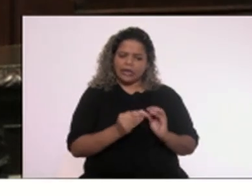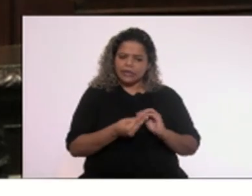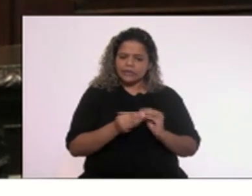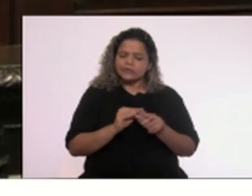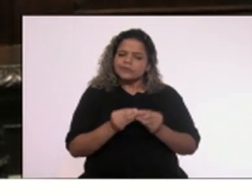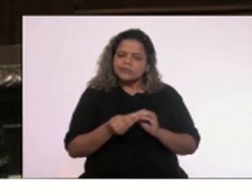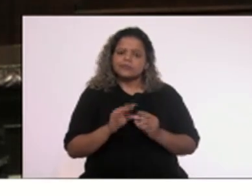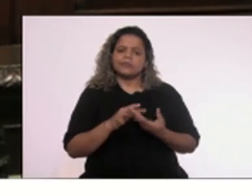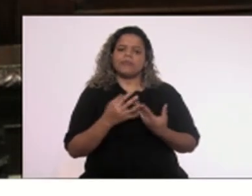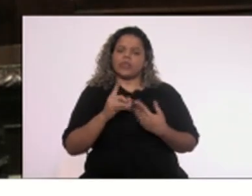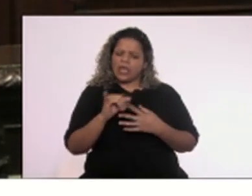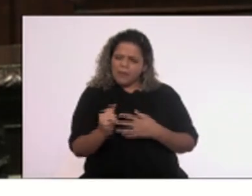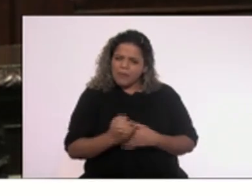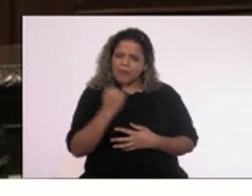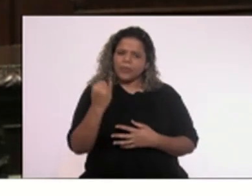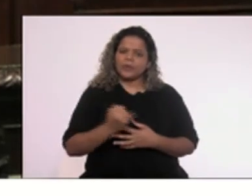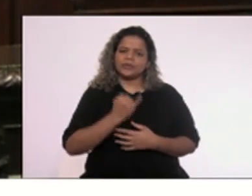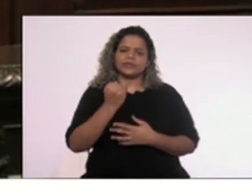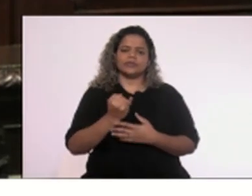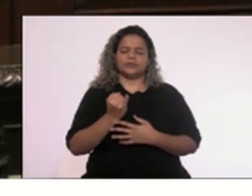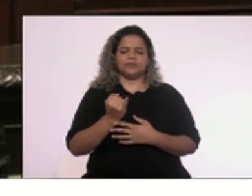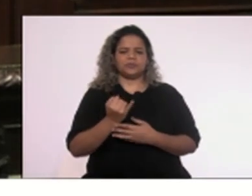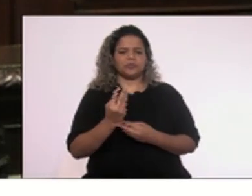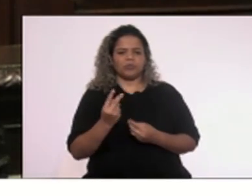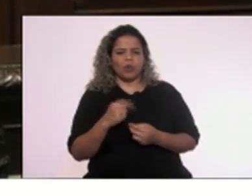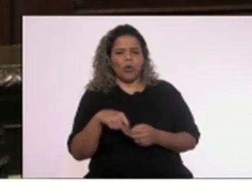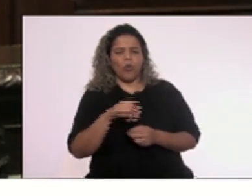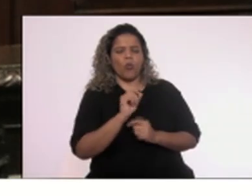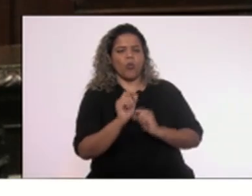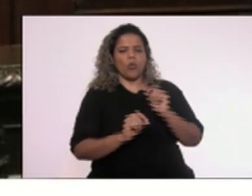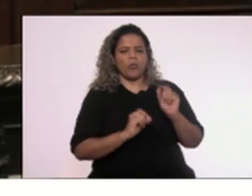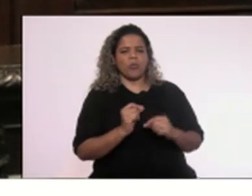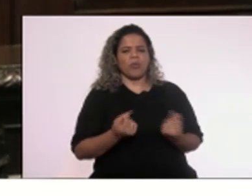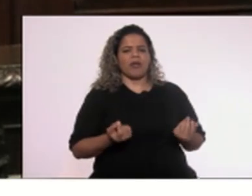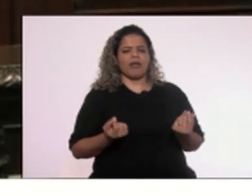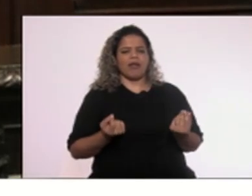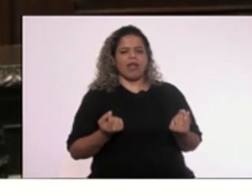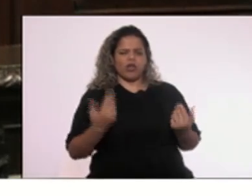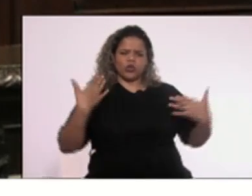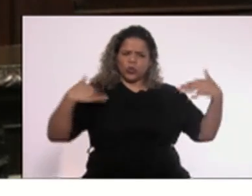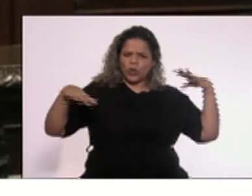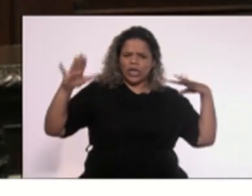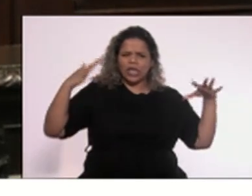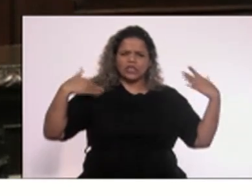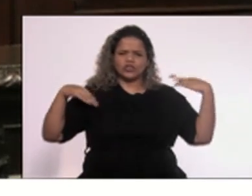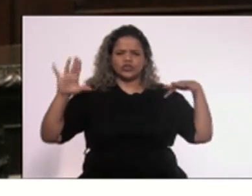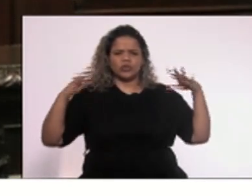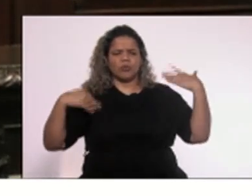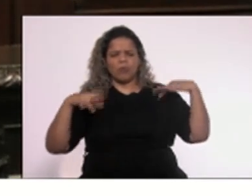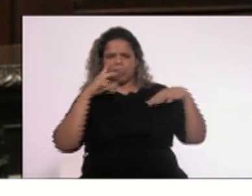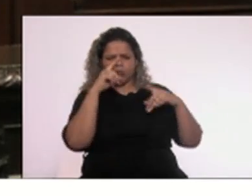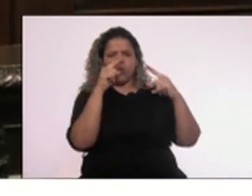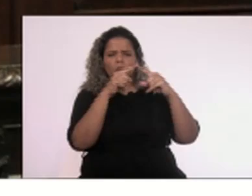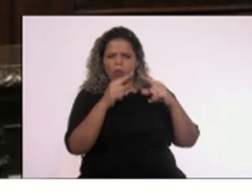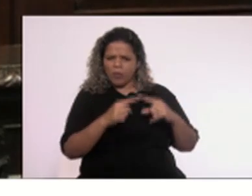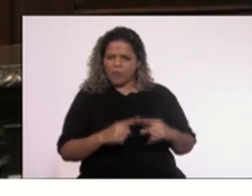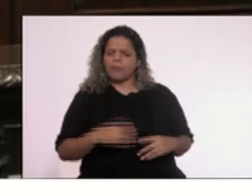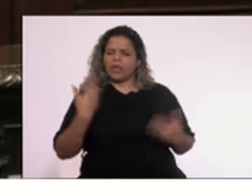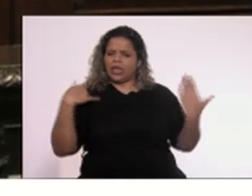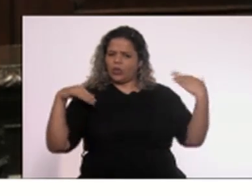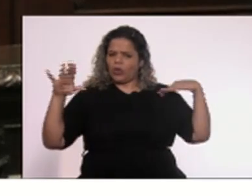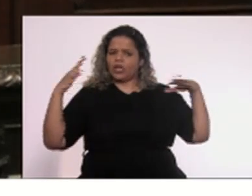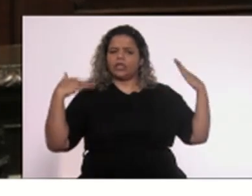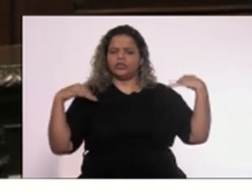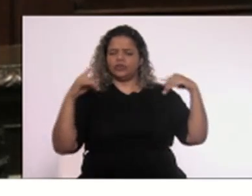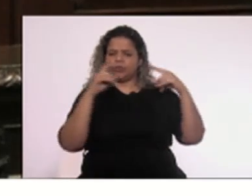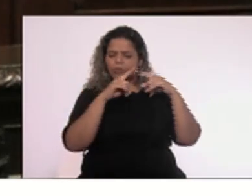para além da sua importantíssima dimensão no tocante ao turismo, que está muito integrado, a atividade do artesanato está muito integrada